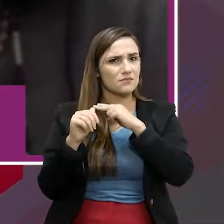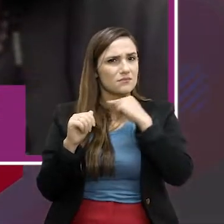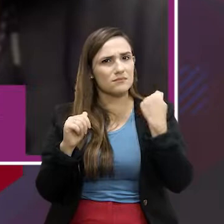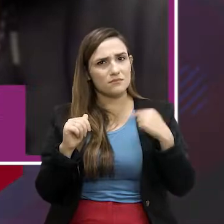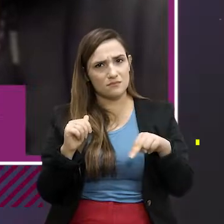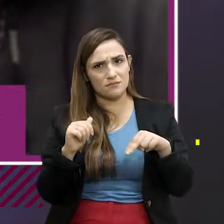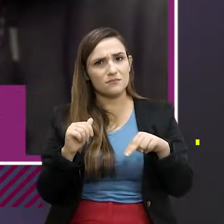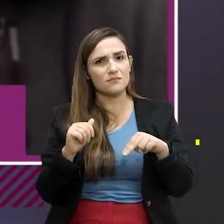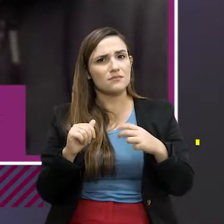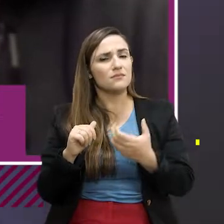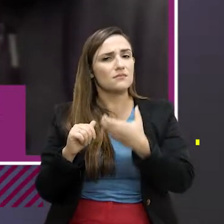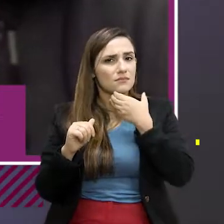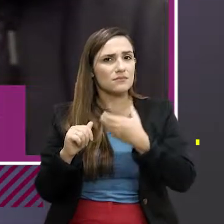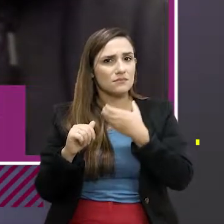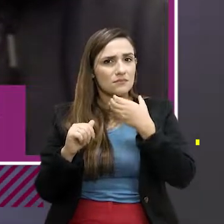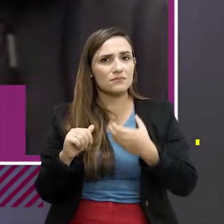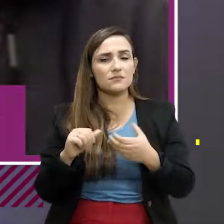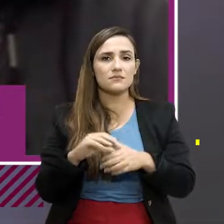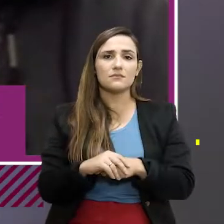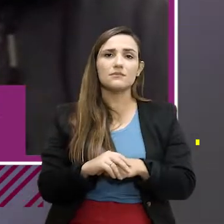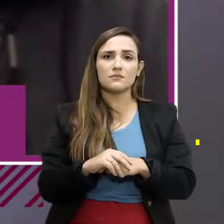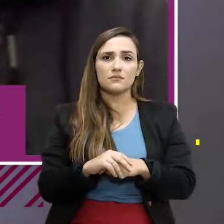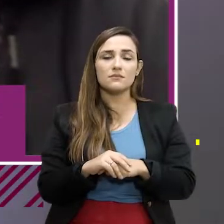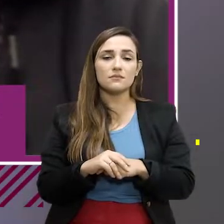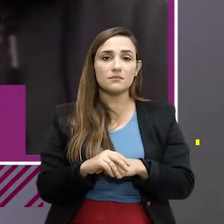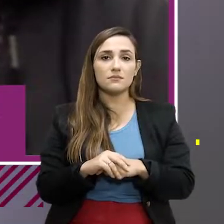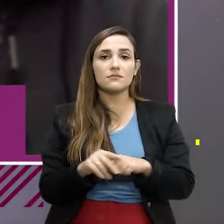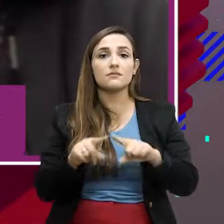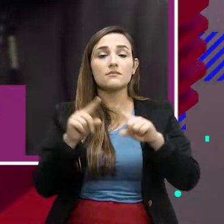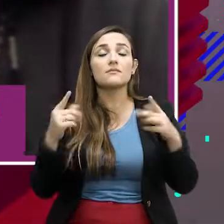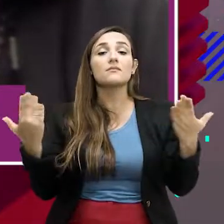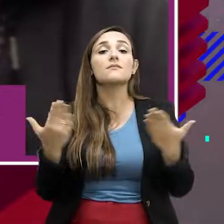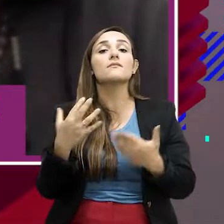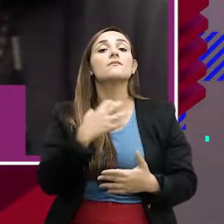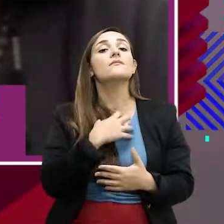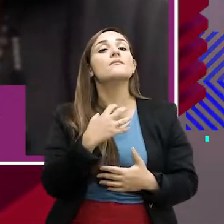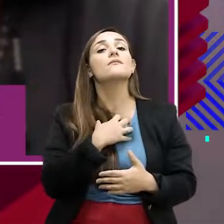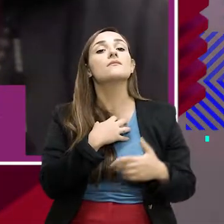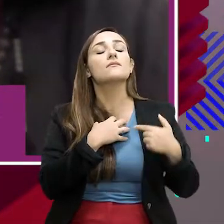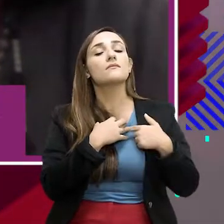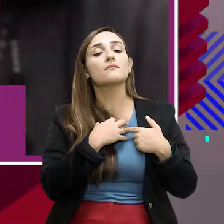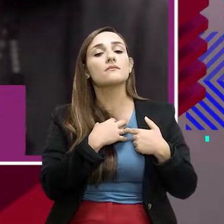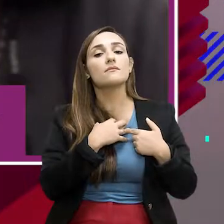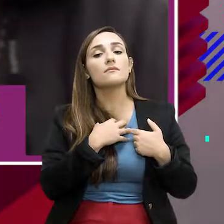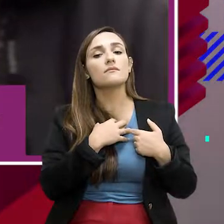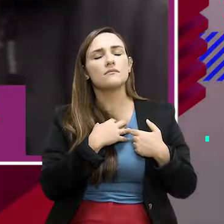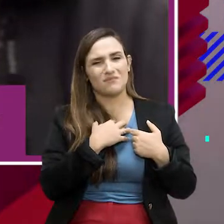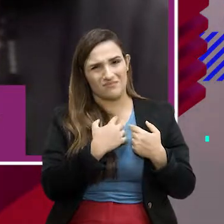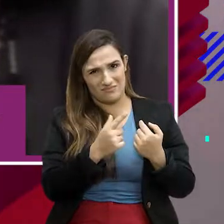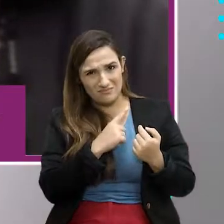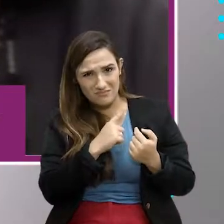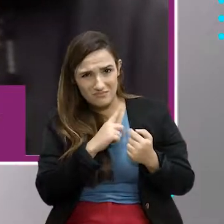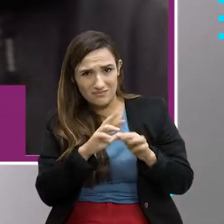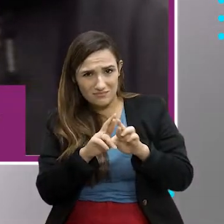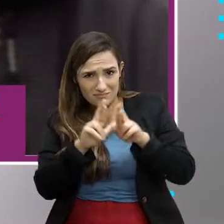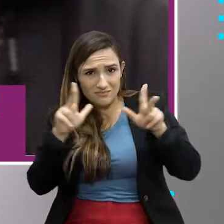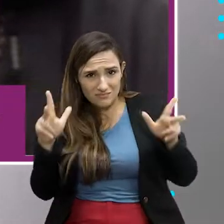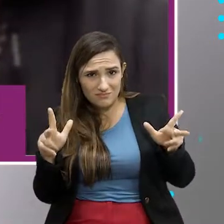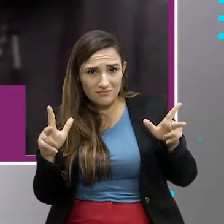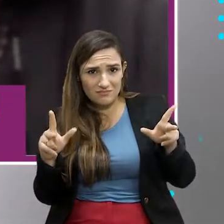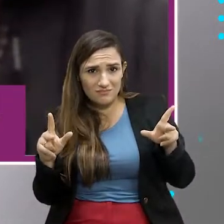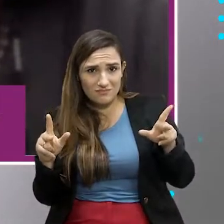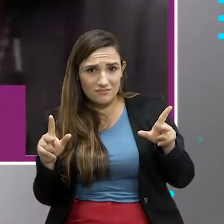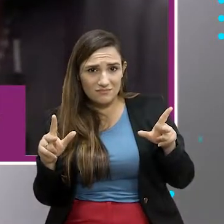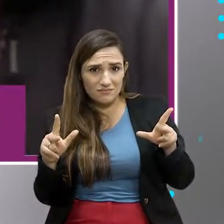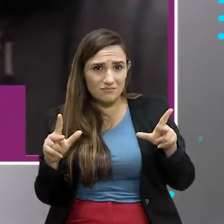pleito eleitoral, se eu não me engano, no mês de novembro, ali dezembro. Bom, e agora falando sobre os sintomas, eu gostaria